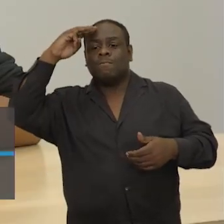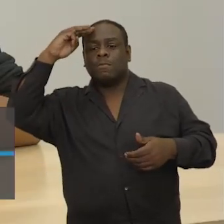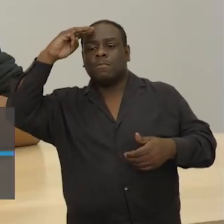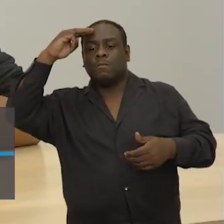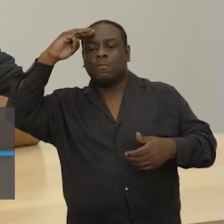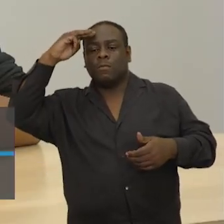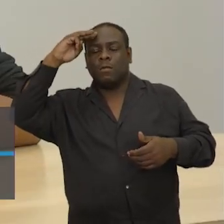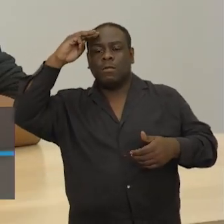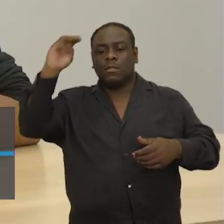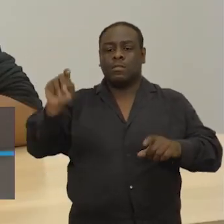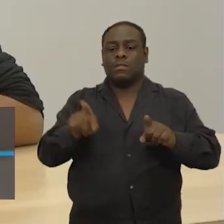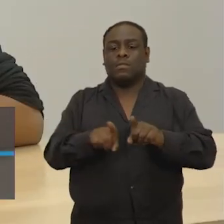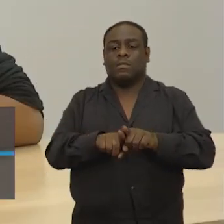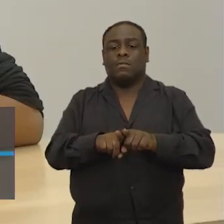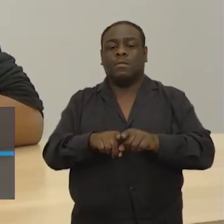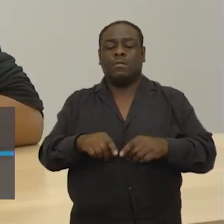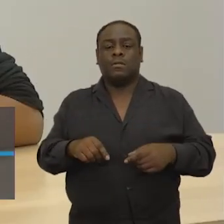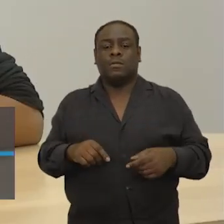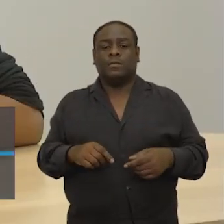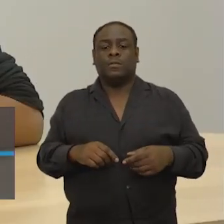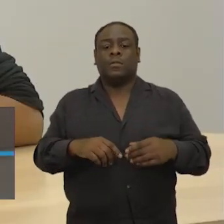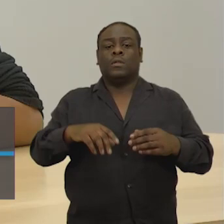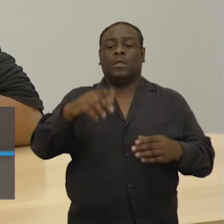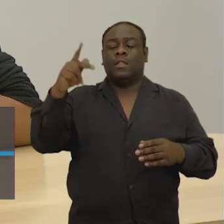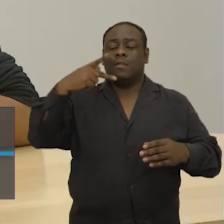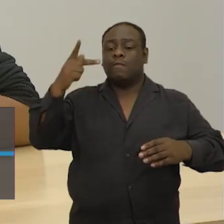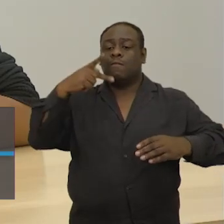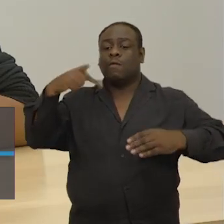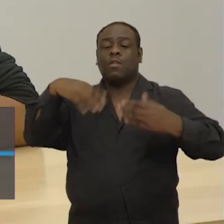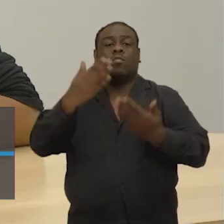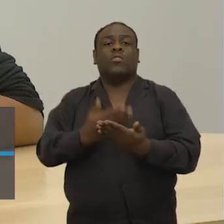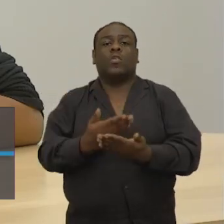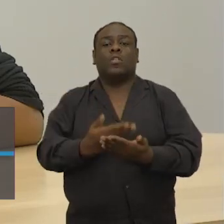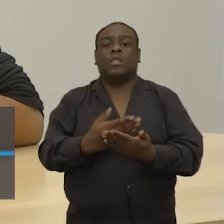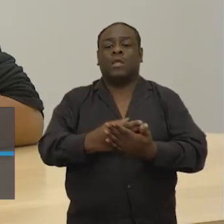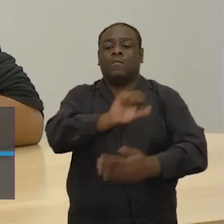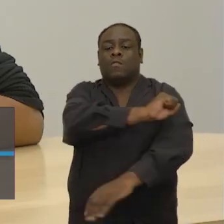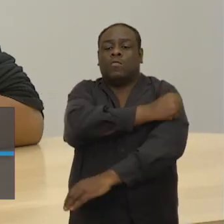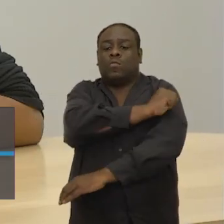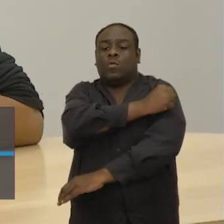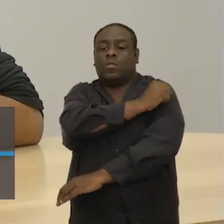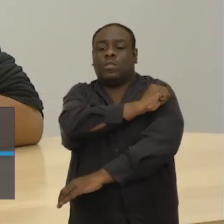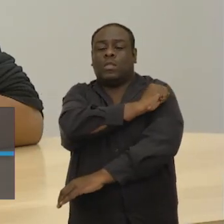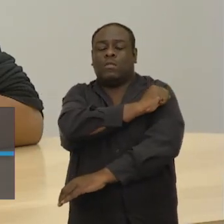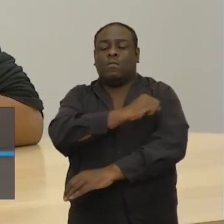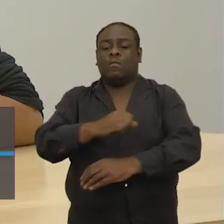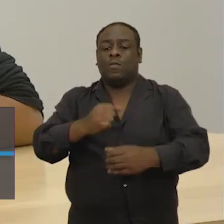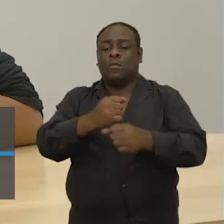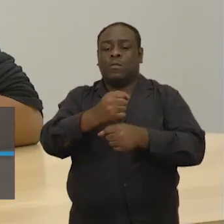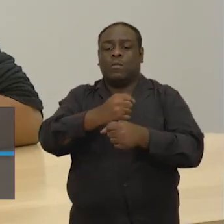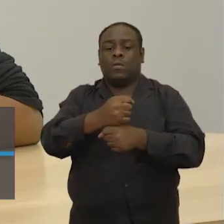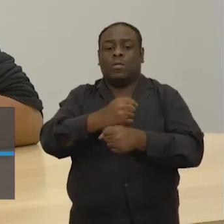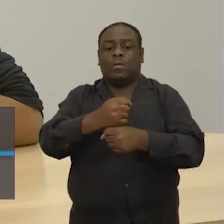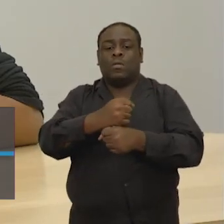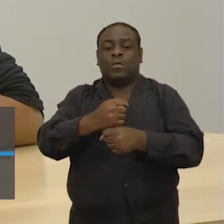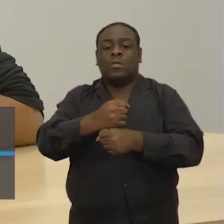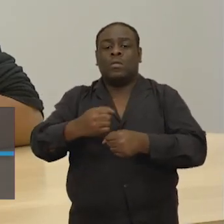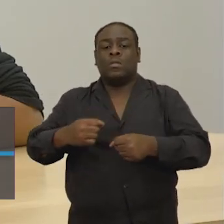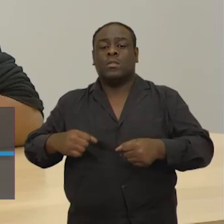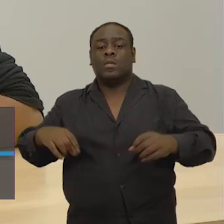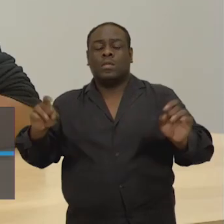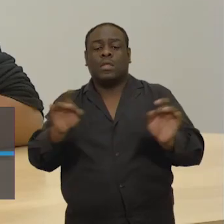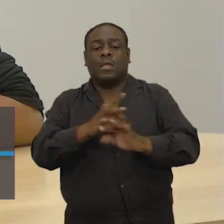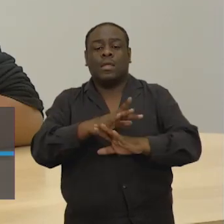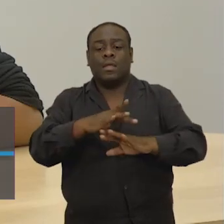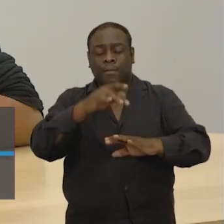professores ajudam demais a gente. Aí. Eu falei hoje na aula do 8º ano, na sua aula, né, Pro? Que os professores acabam, às vezes, ajudando a gente a